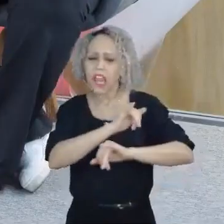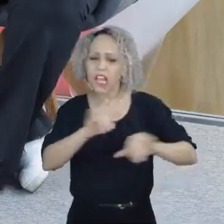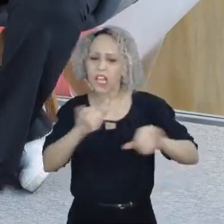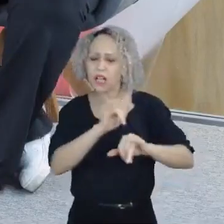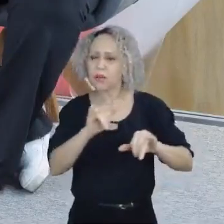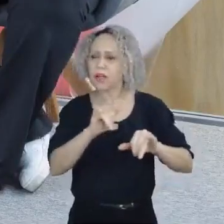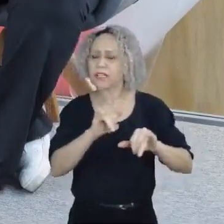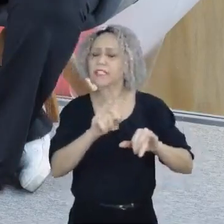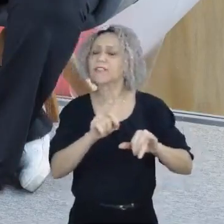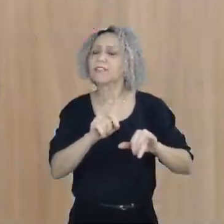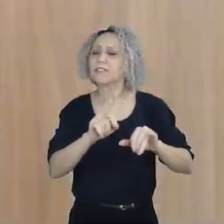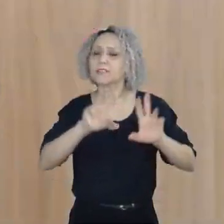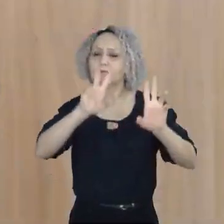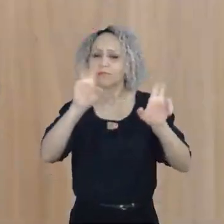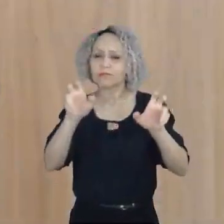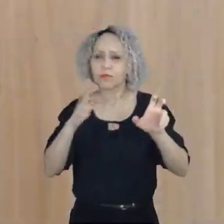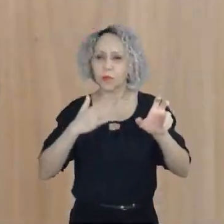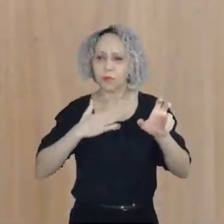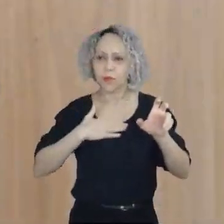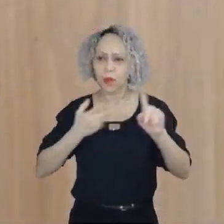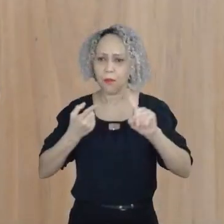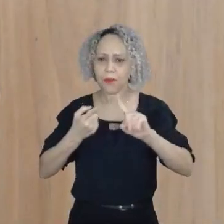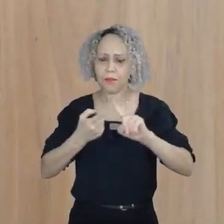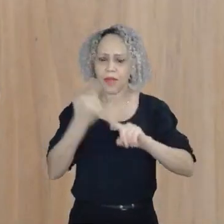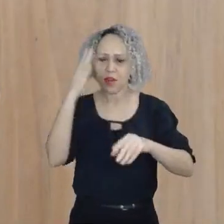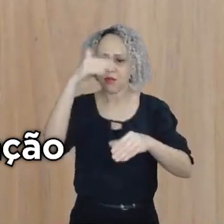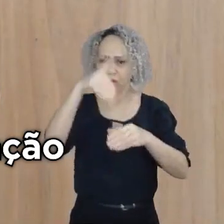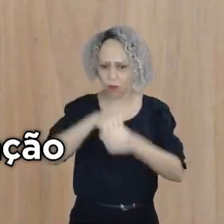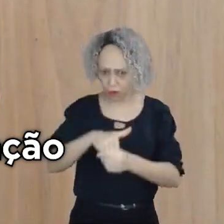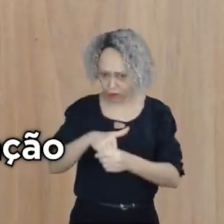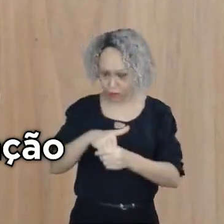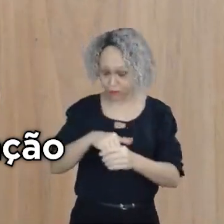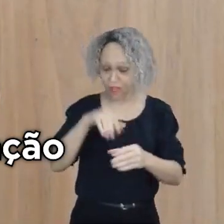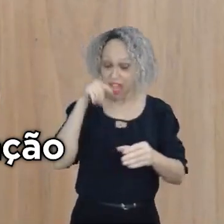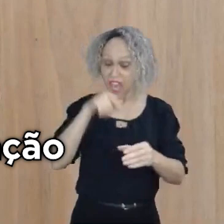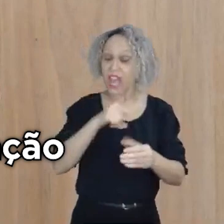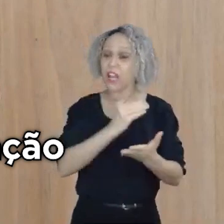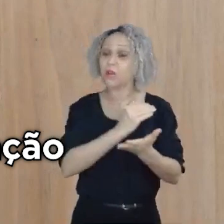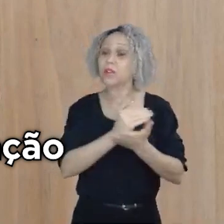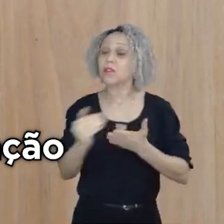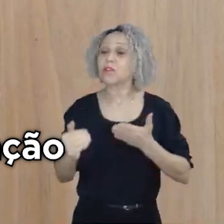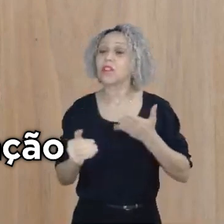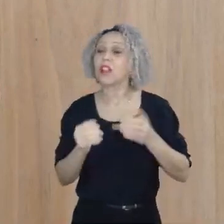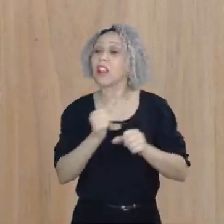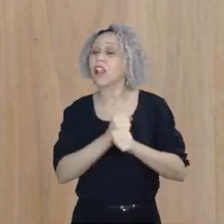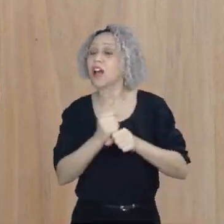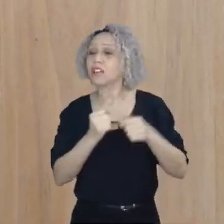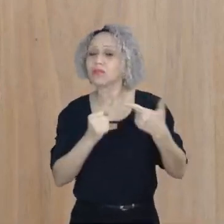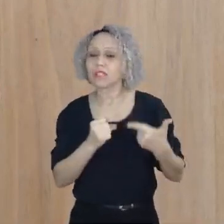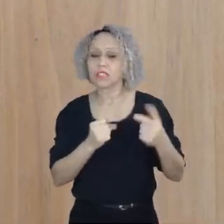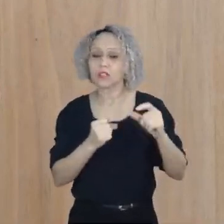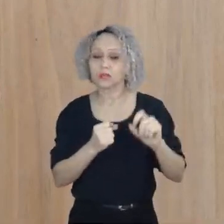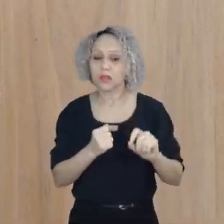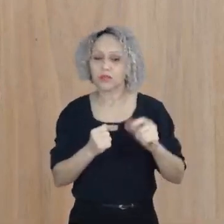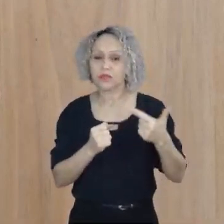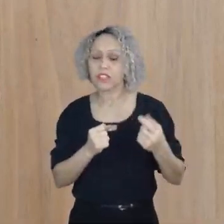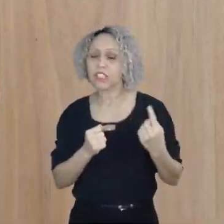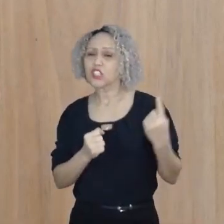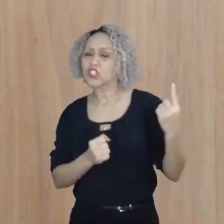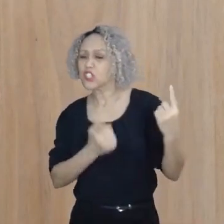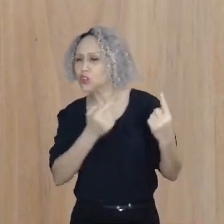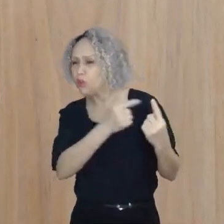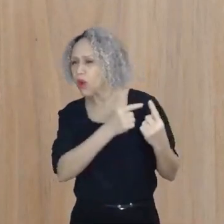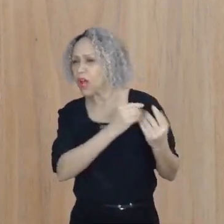A campanha Meu Primeiro Voto, ela foi lançada em 2021, uma campanha da Secretaria de Comunicação com a Secretaria de Juventude